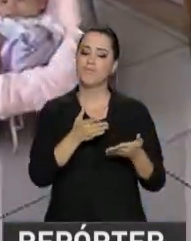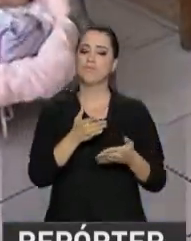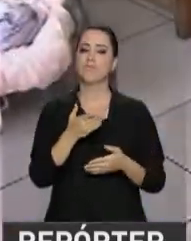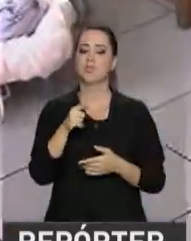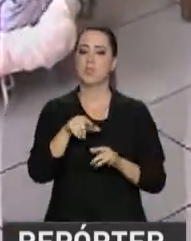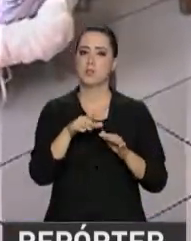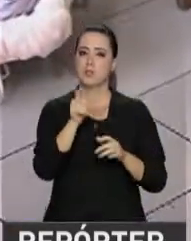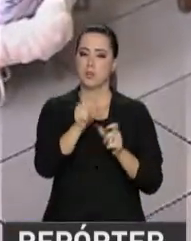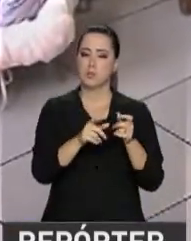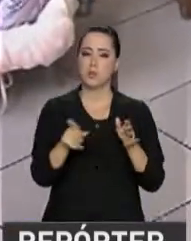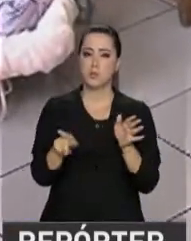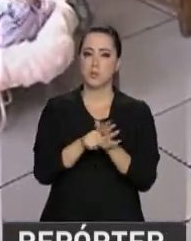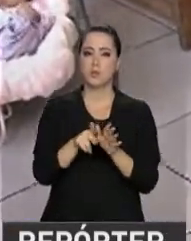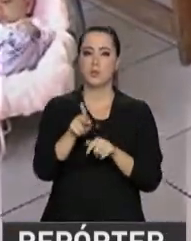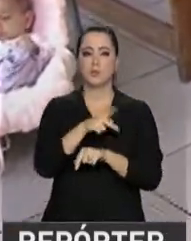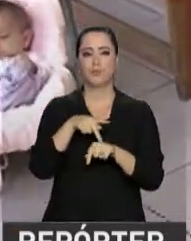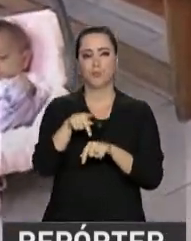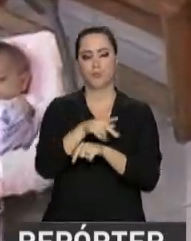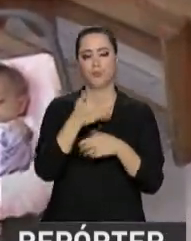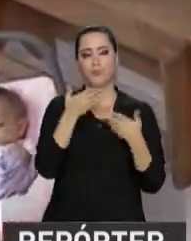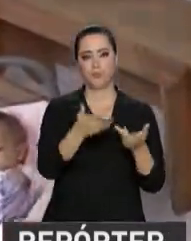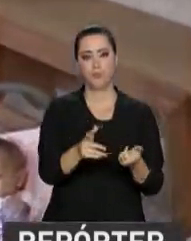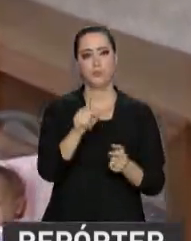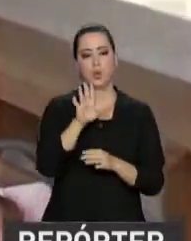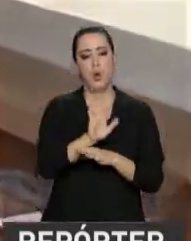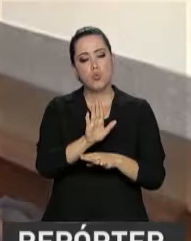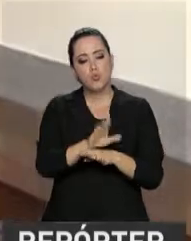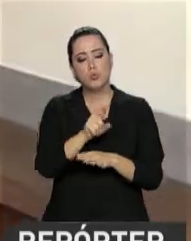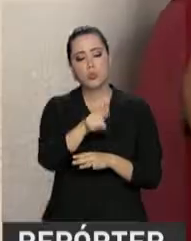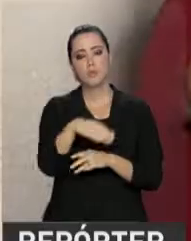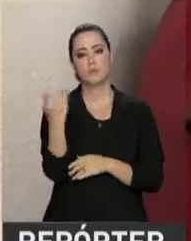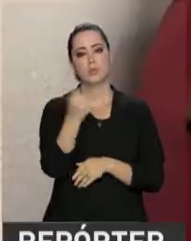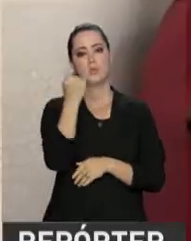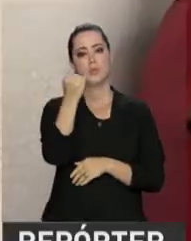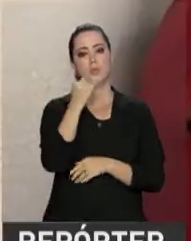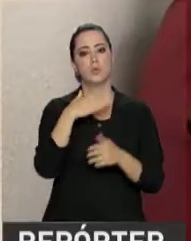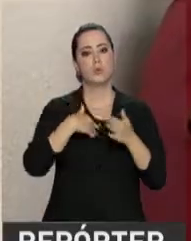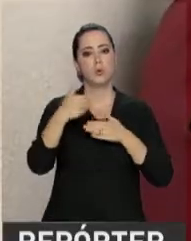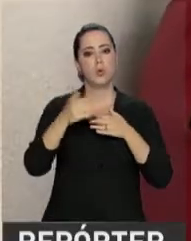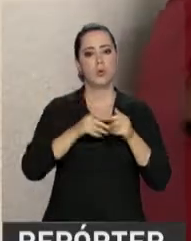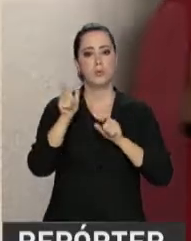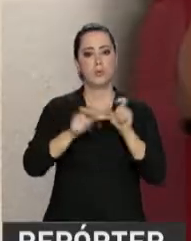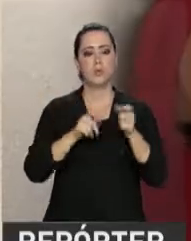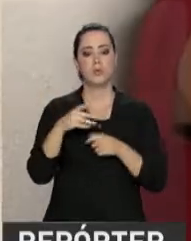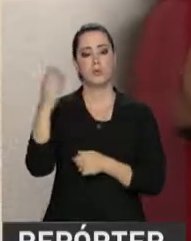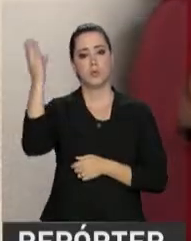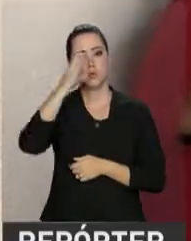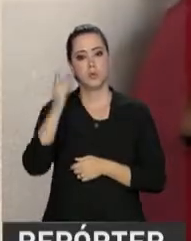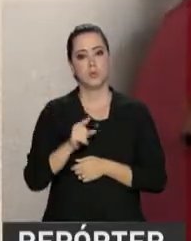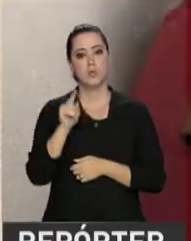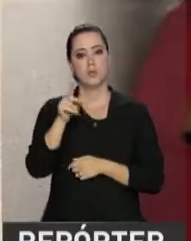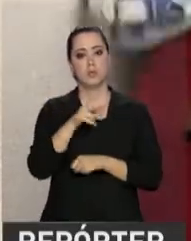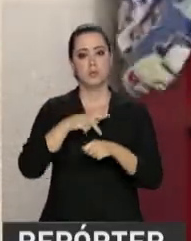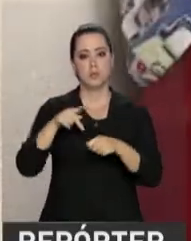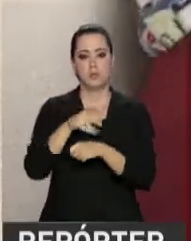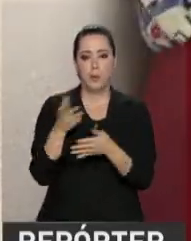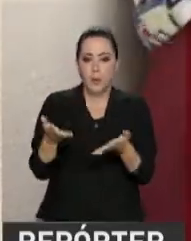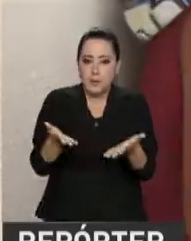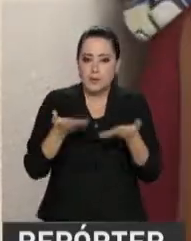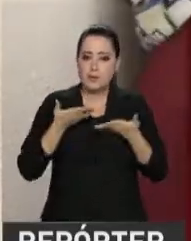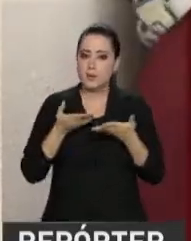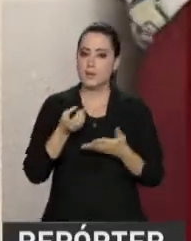eles acreditam que este tipo de amparo é fundamental para qualquer estrangeiro eo brasil é um país acolhedor